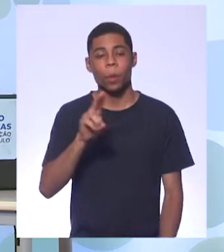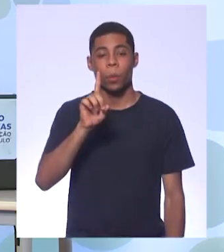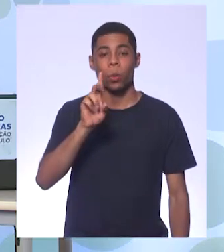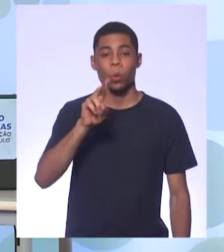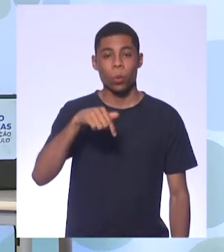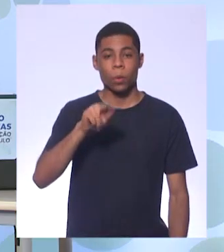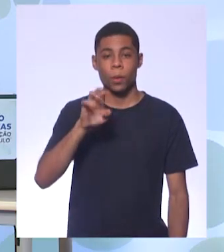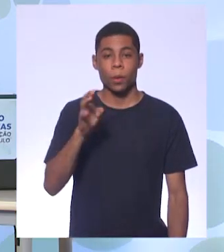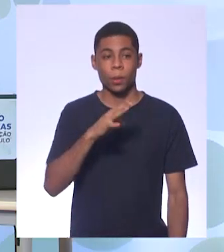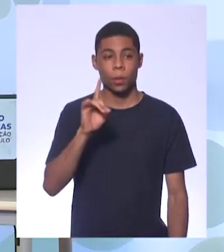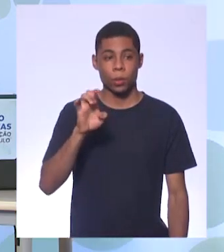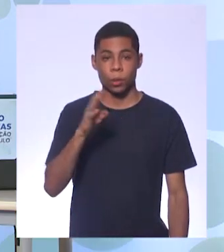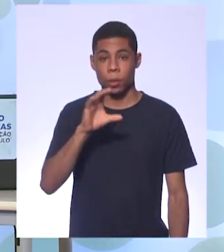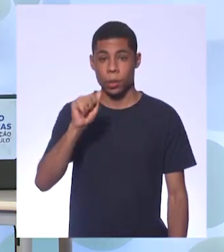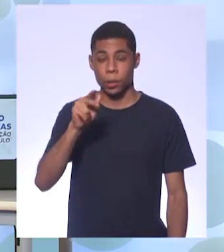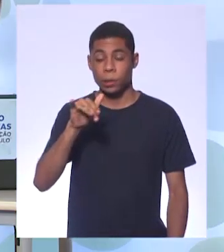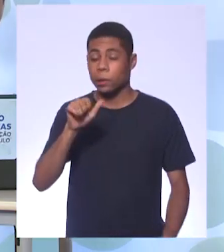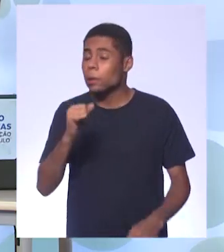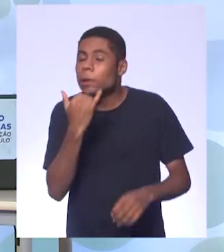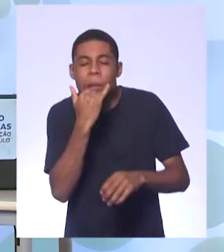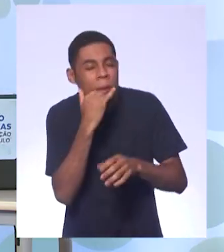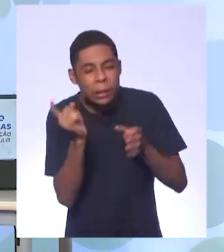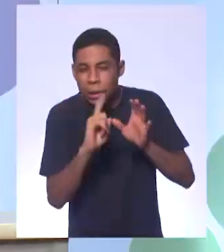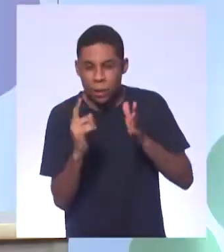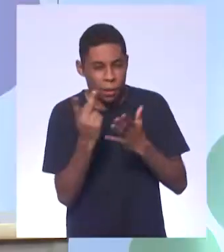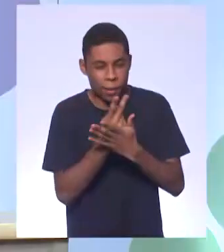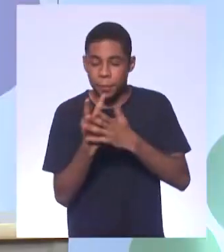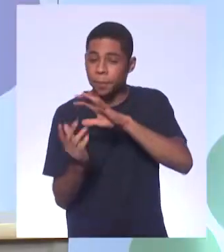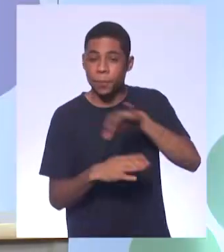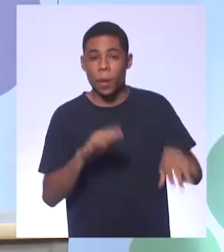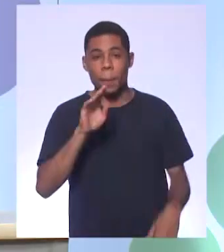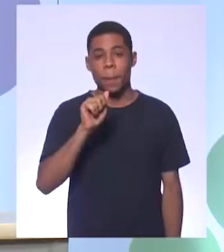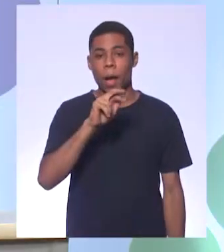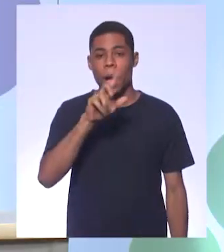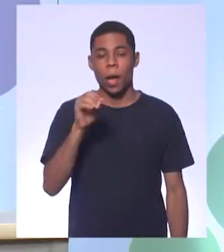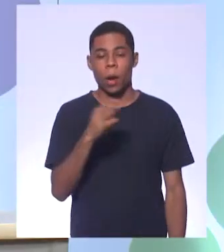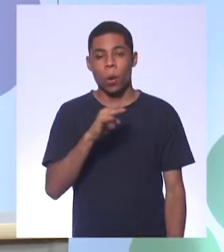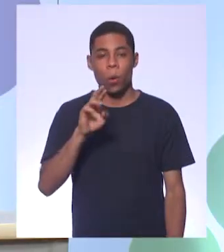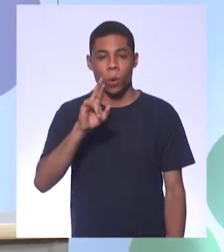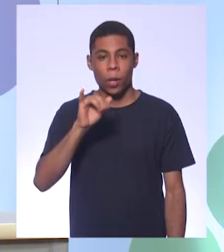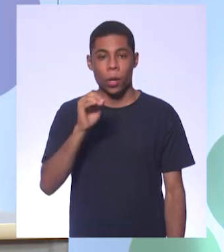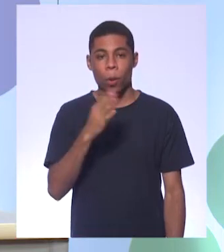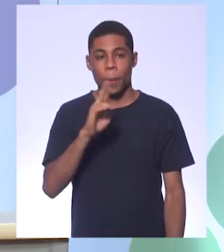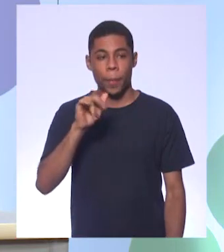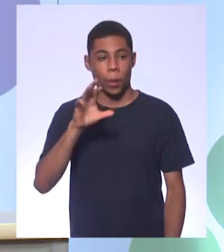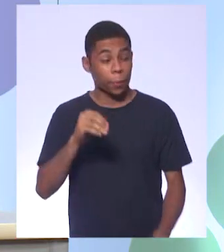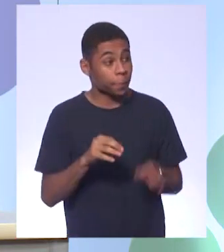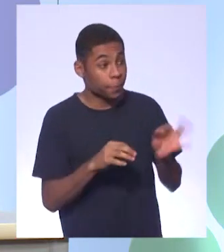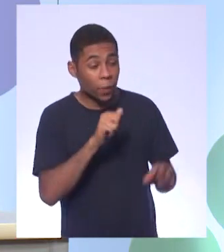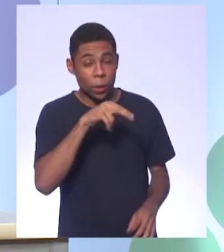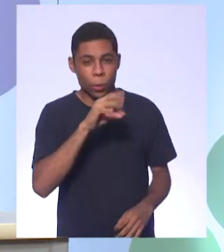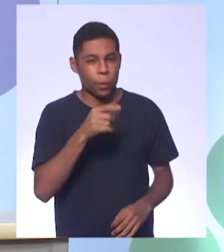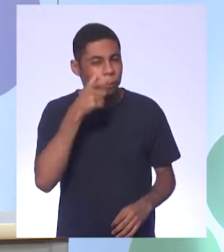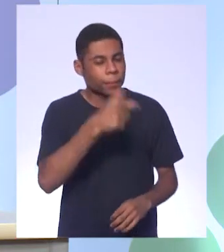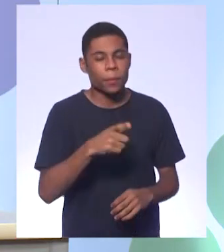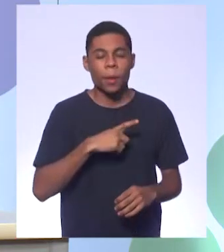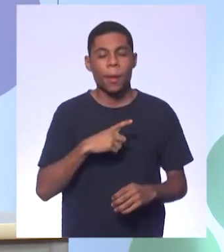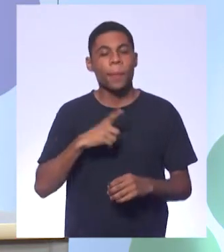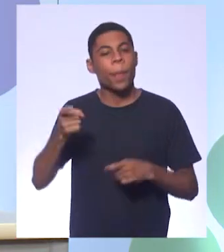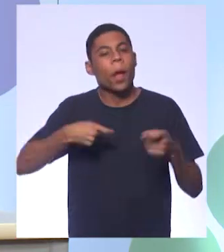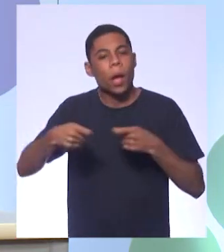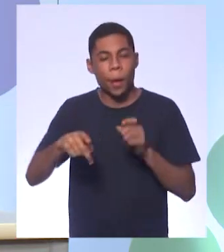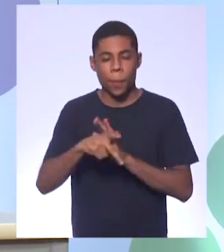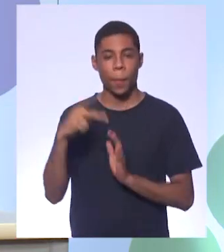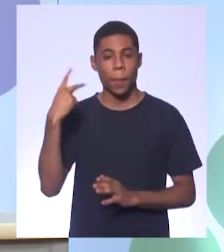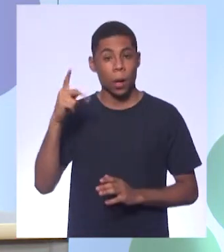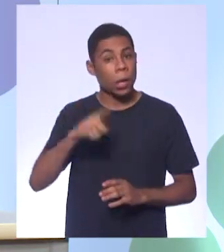né? Desculpa, o Barão de Rio Branco, né? Exatamente. E é curioso, professor Antônio, porque na Guerra do Paraguai, que se buscava expandir